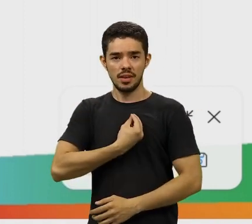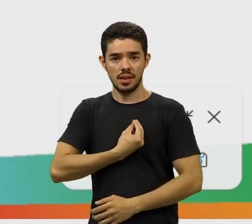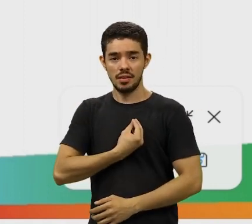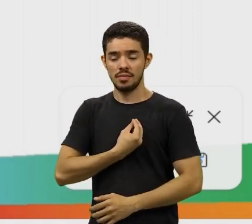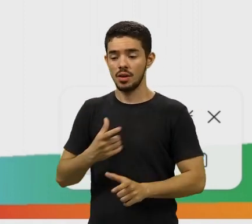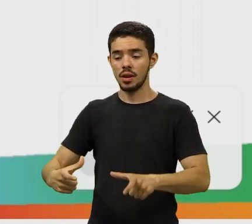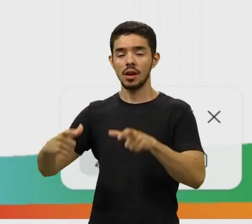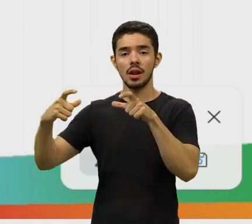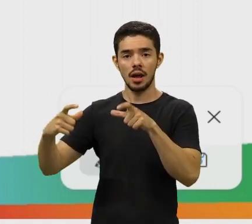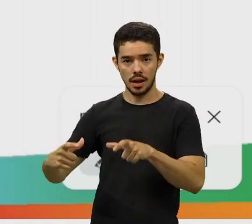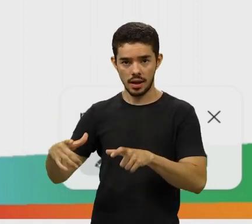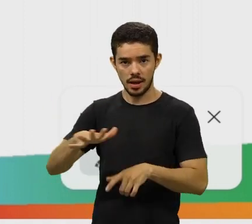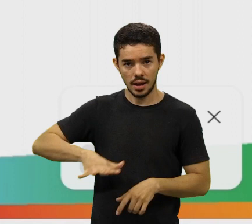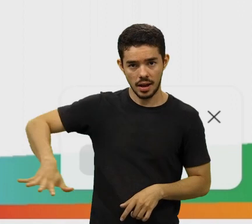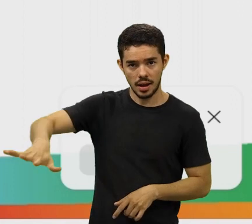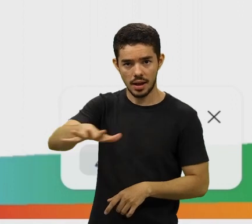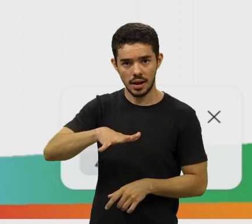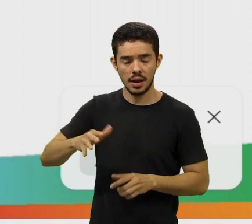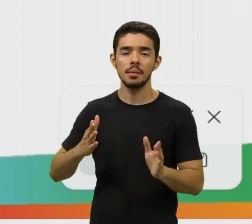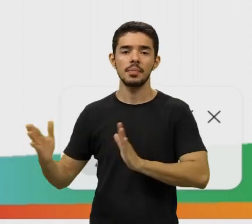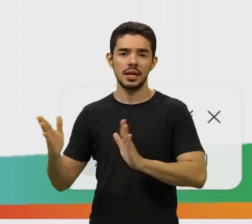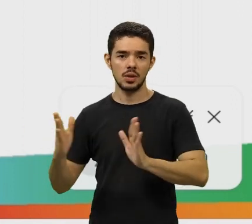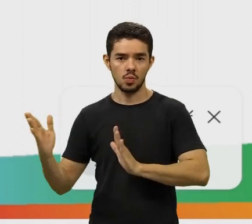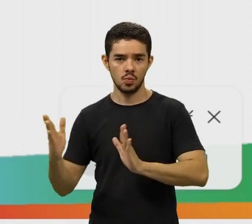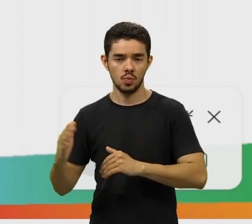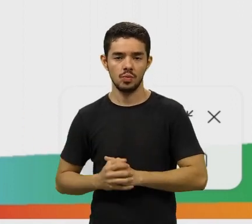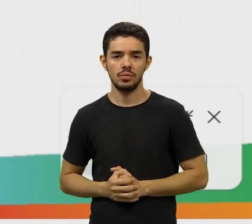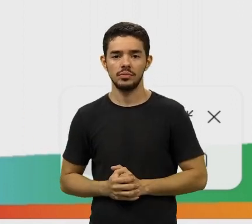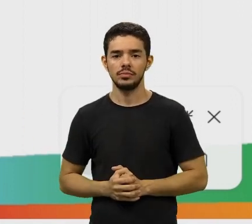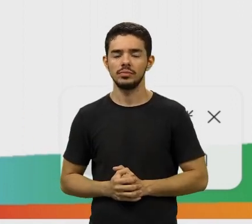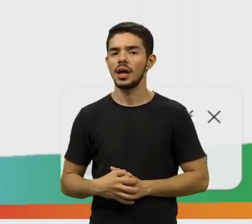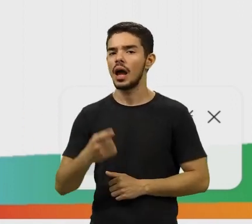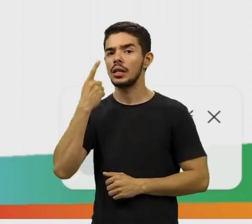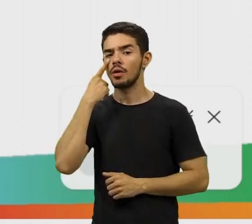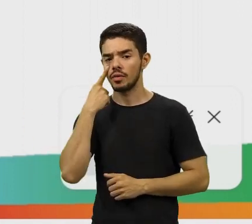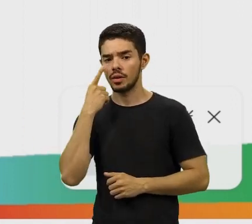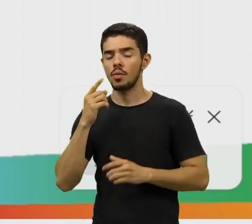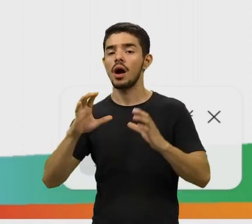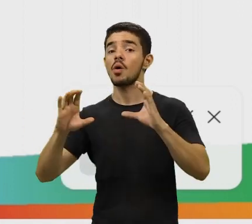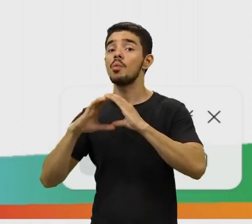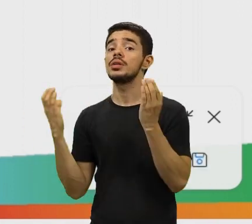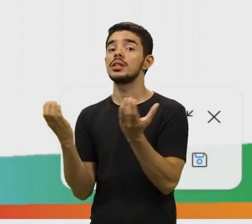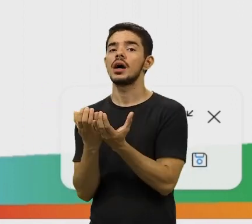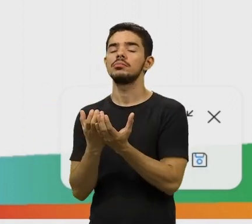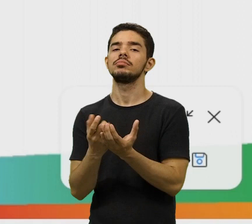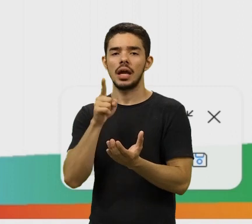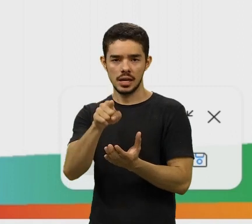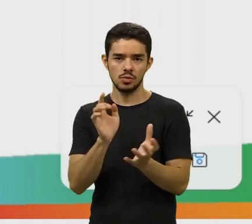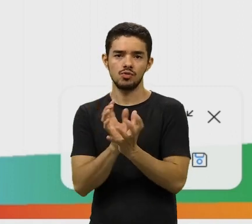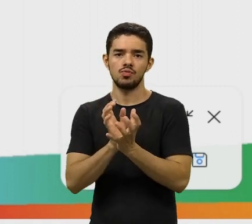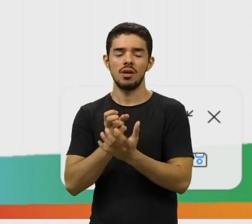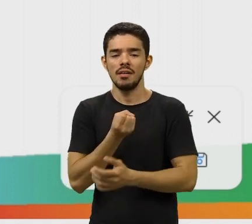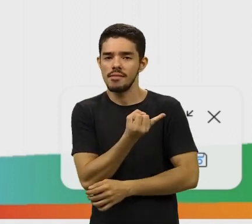vivem em uma determinada área e período. Agora eu estou vendo aqui a comunidade. É esse